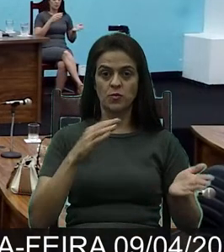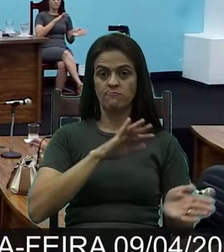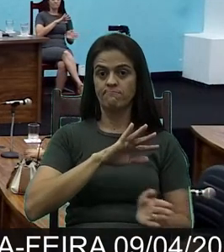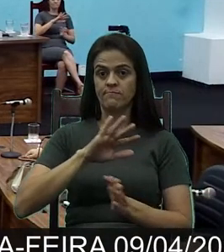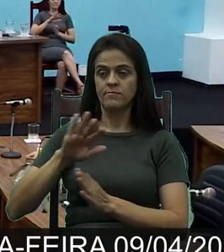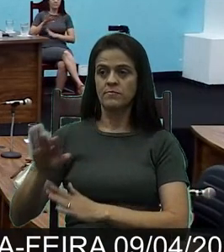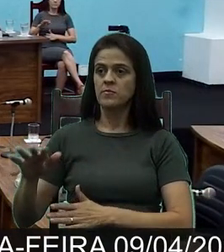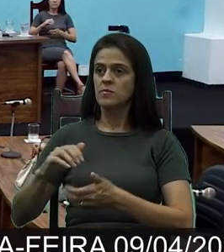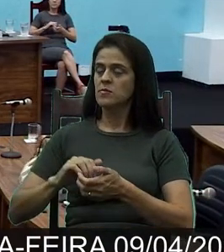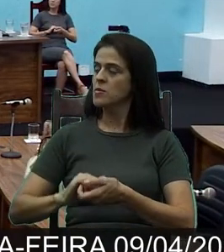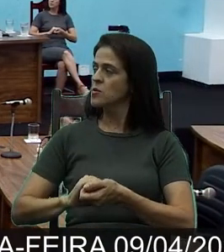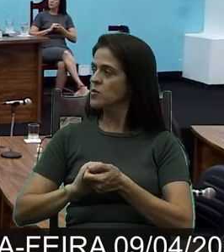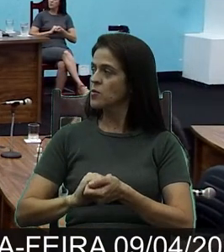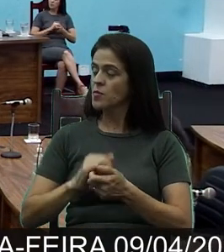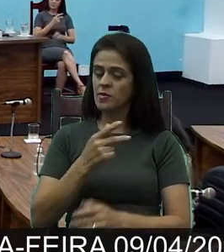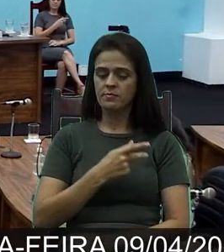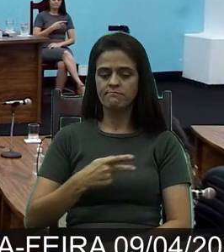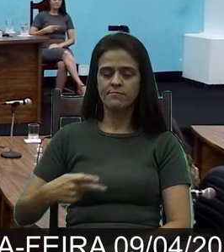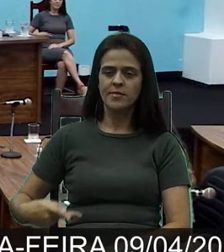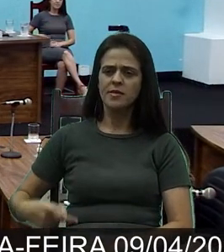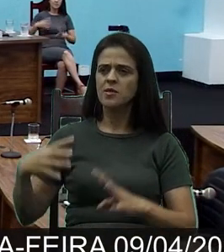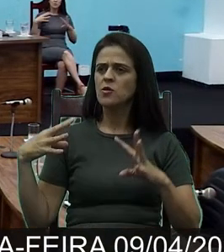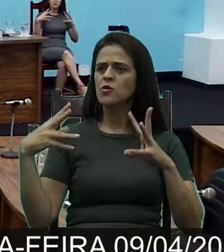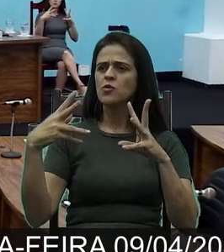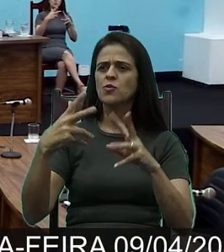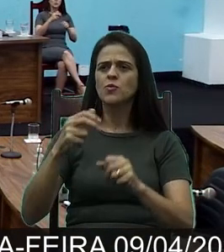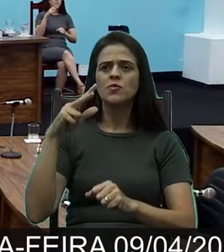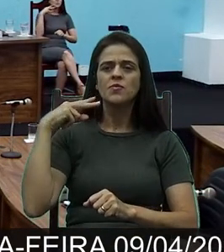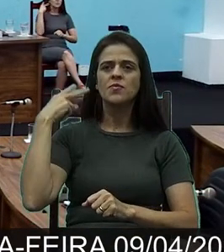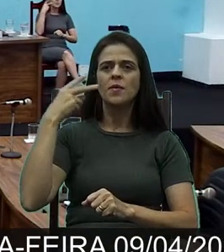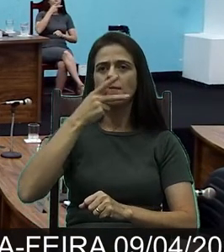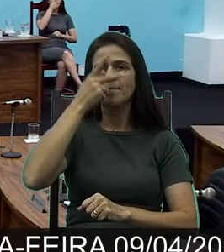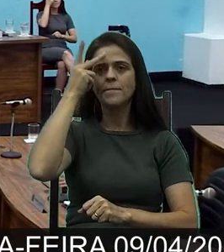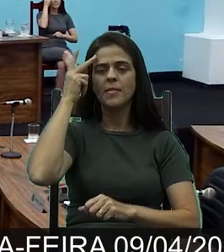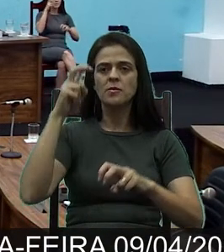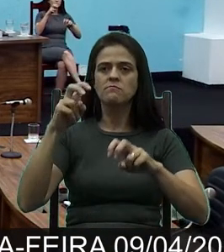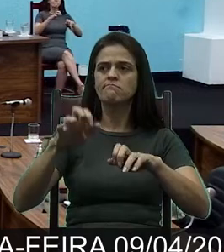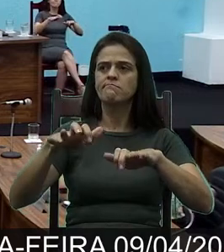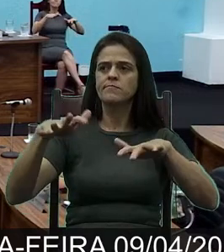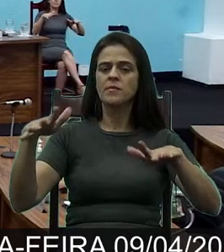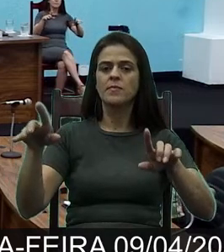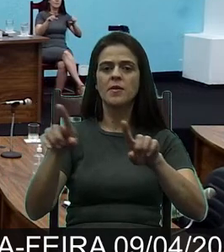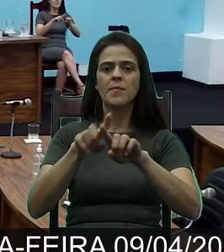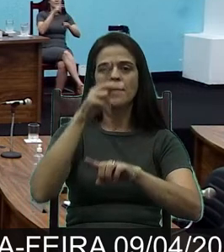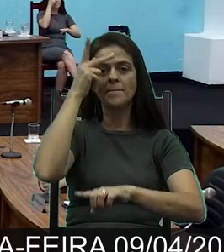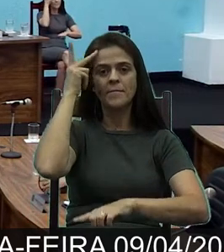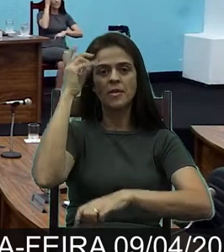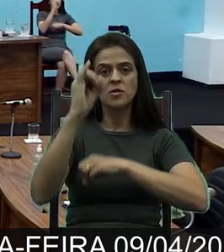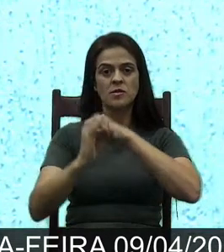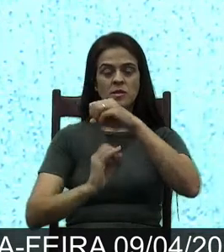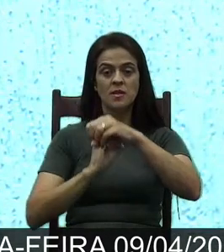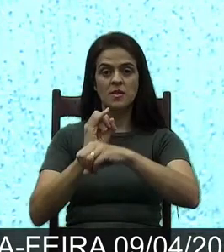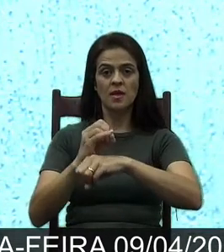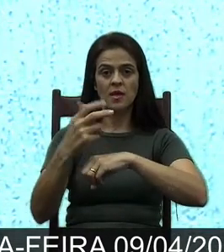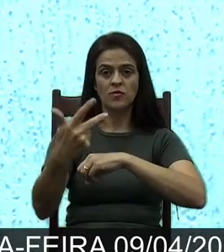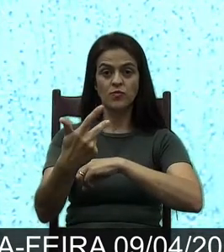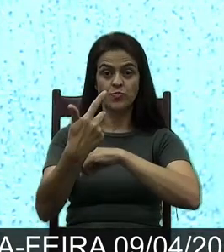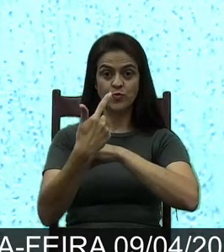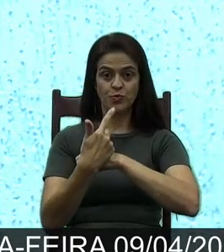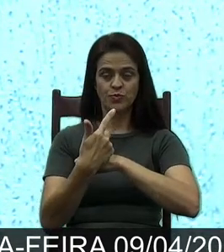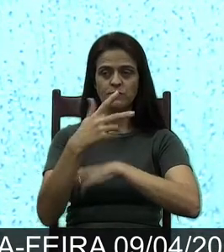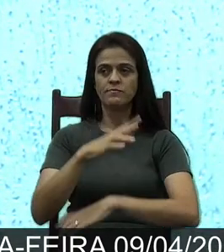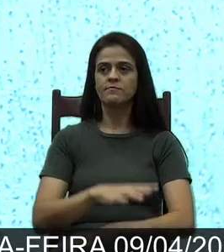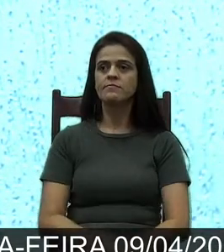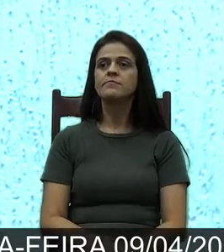Cumprimento ao senhor presidente, mas os vereadores e todo o público presente e todos aqueles que nos assistem via internet. Estão